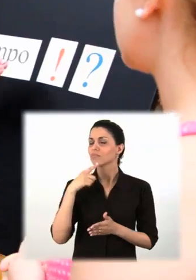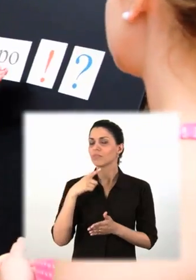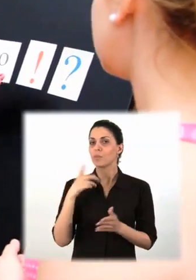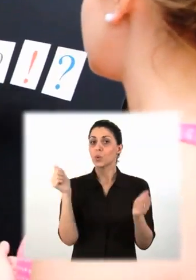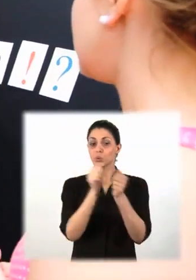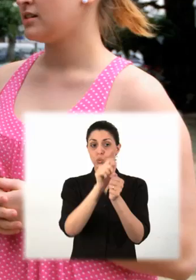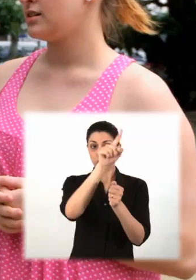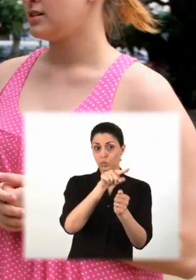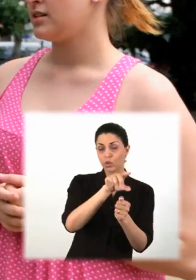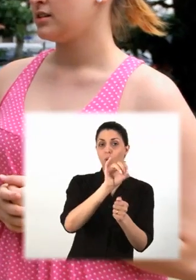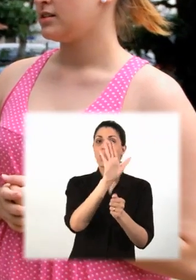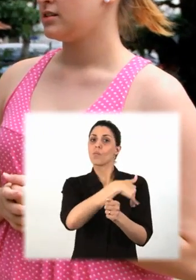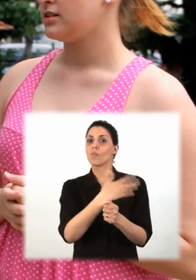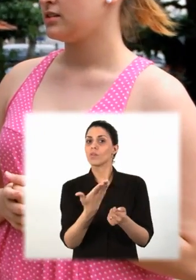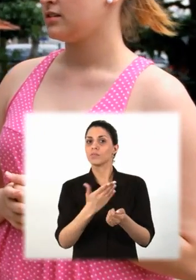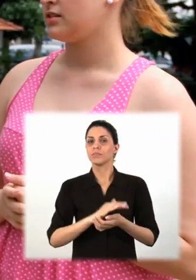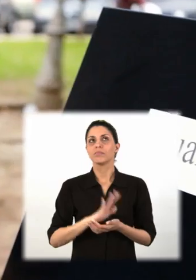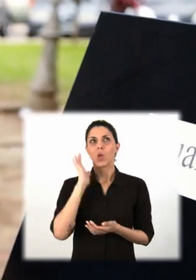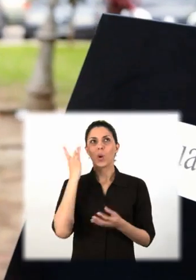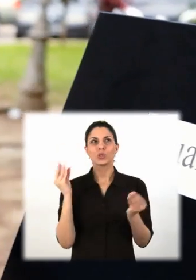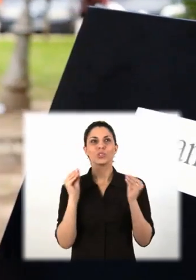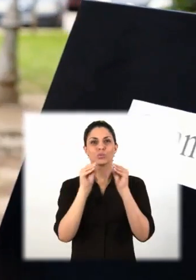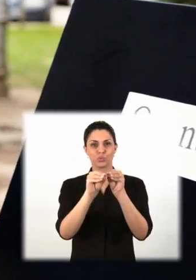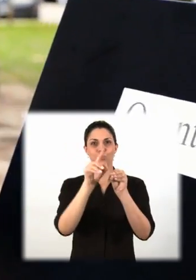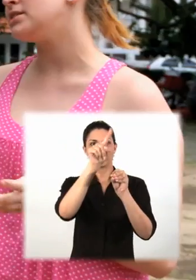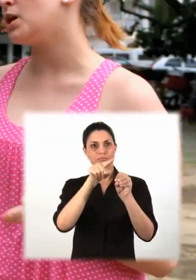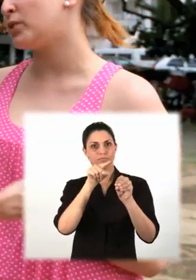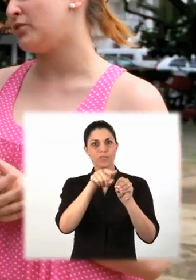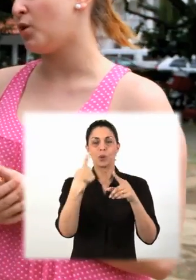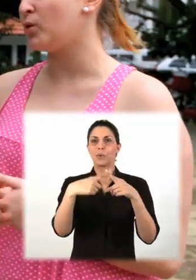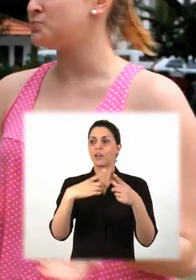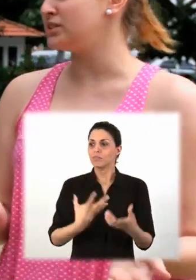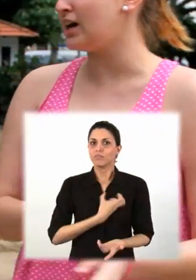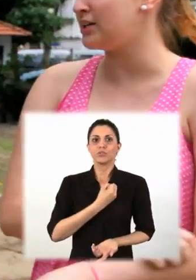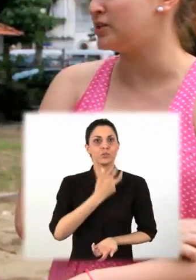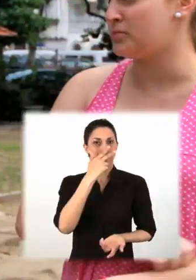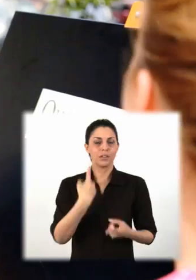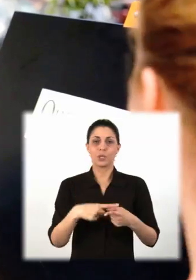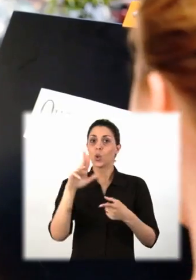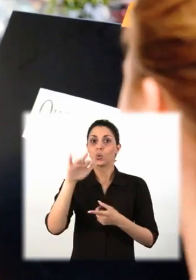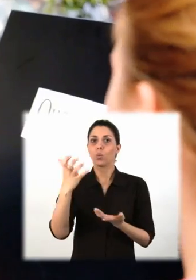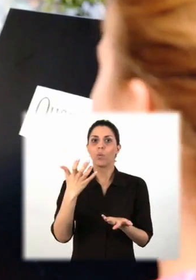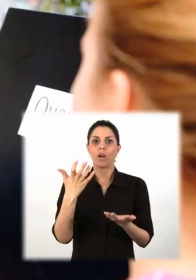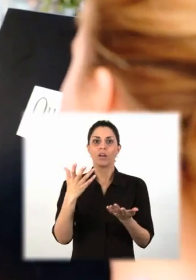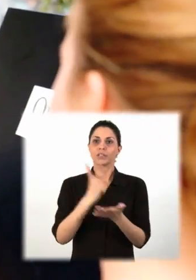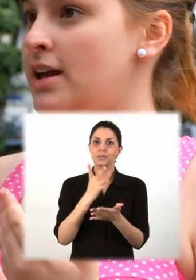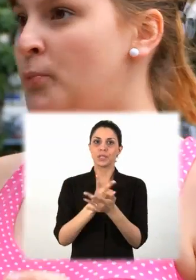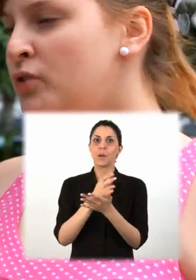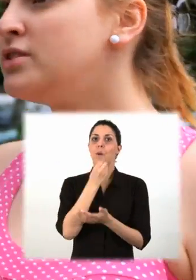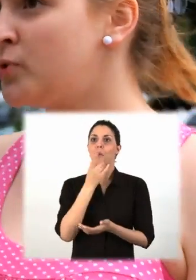Com a exclamação ou sem exclamação junto da interrogação? Acho que com a exclamação, porque ele ficou um pouco espantado, né? Porque como